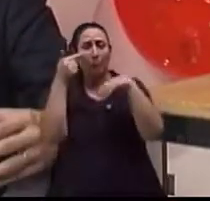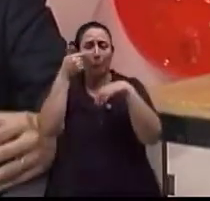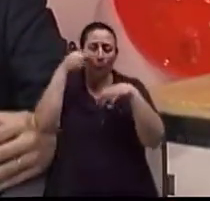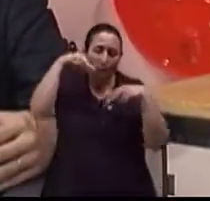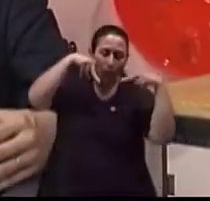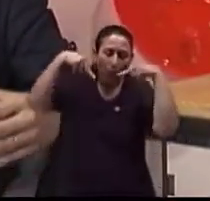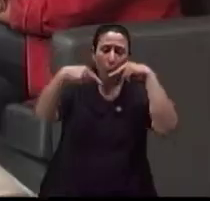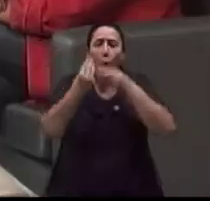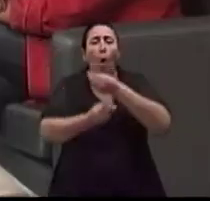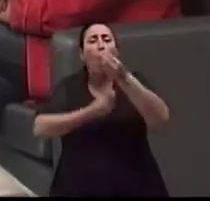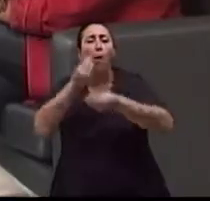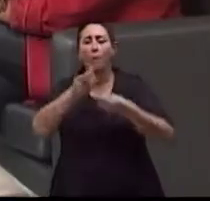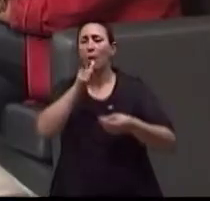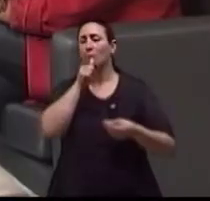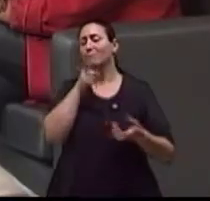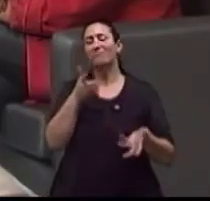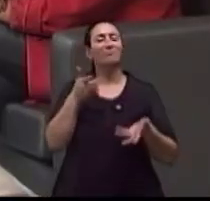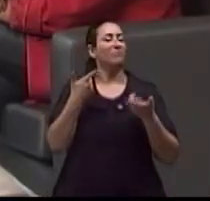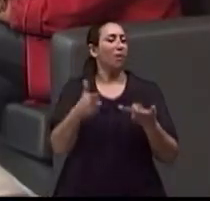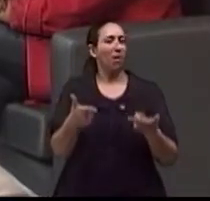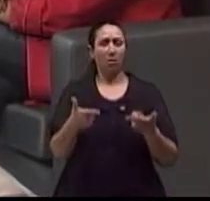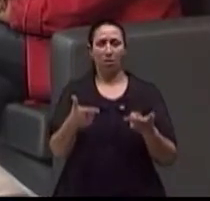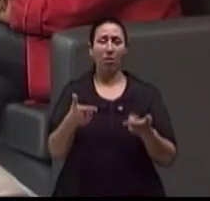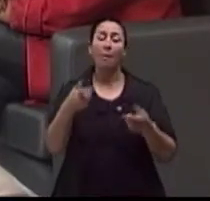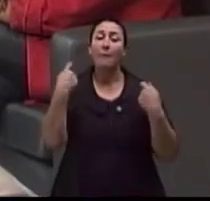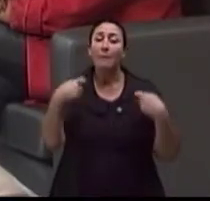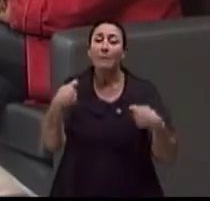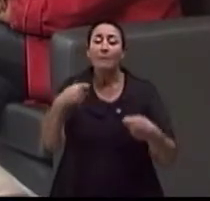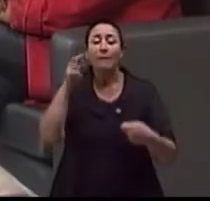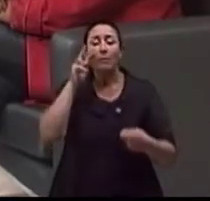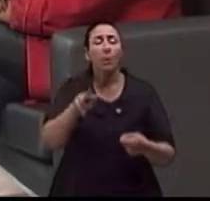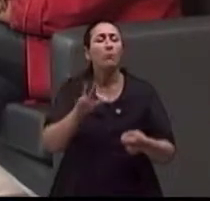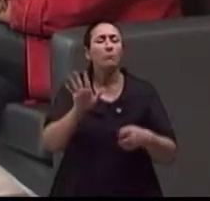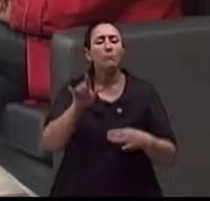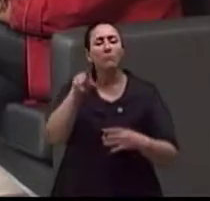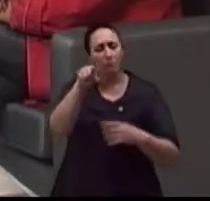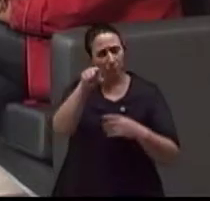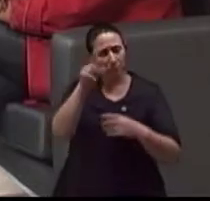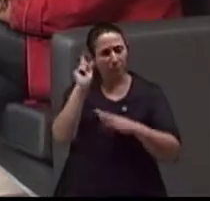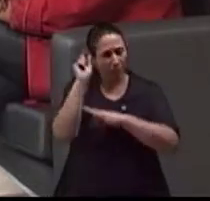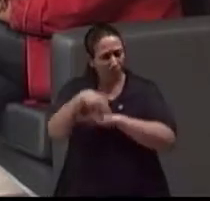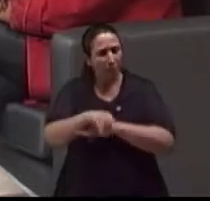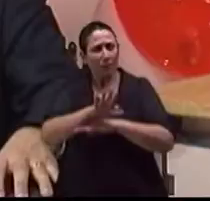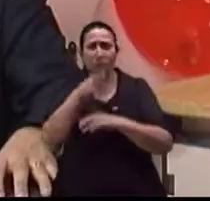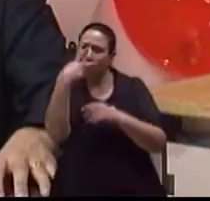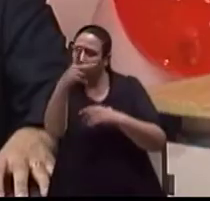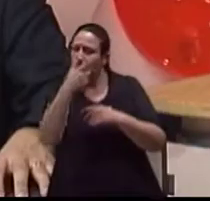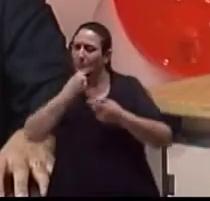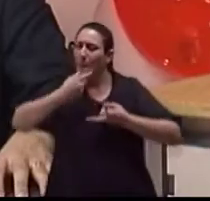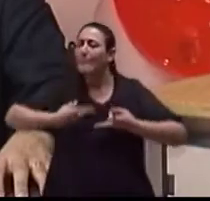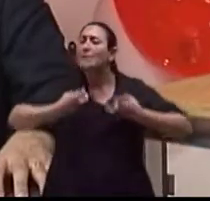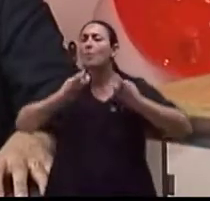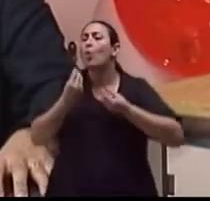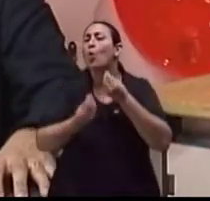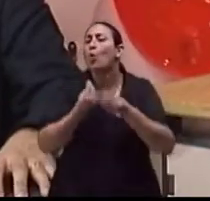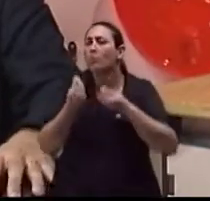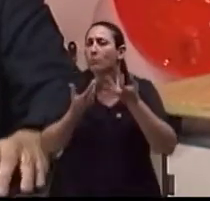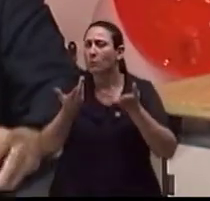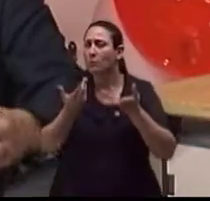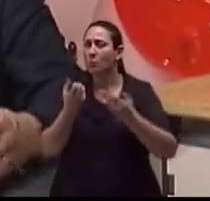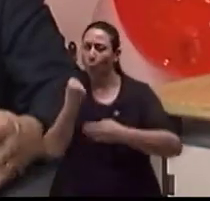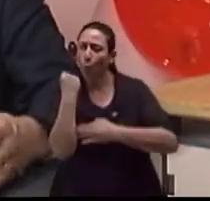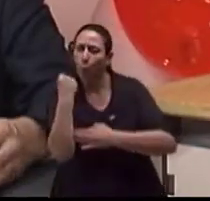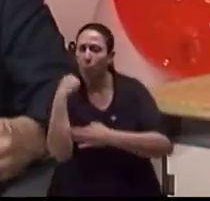disfunção erétil conversor contou que tá tendo uma diminuição da rigidez para o próprio homem vai perceber isso então o diagnóstico